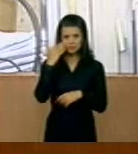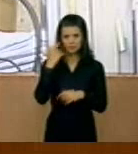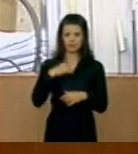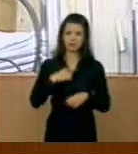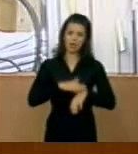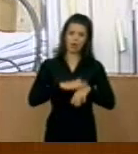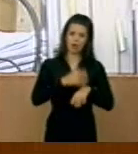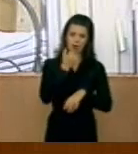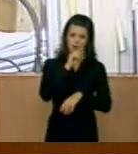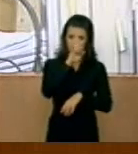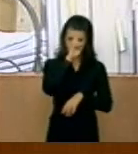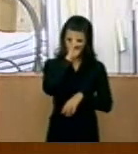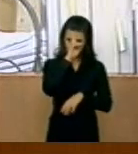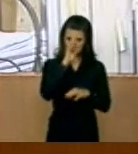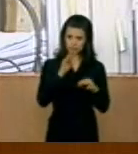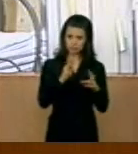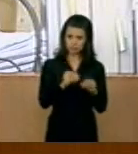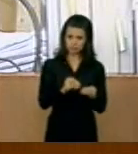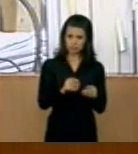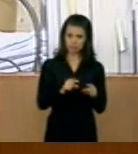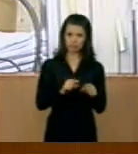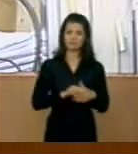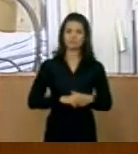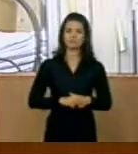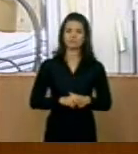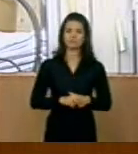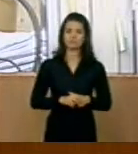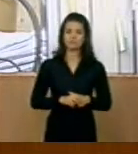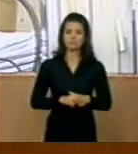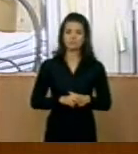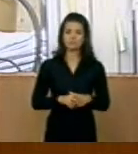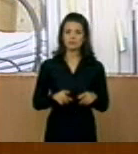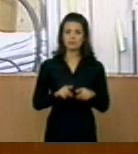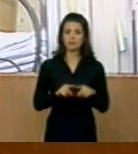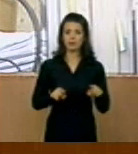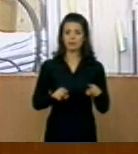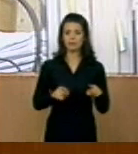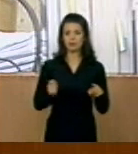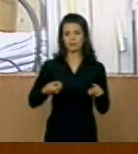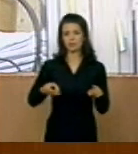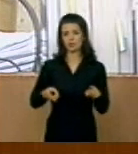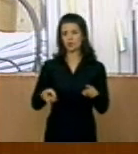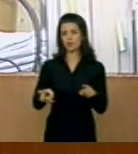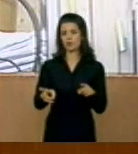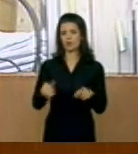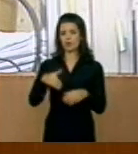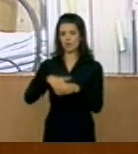de almoço integral, porém sem interrupção do voto do ministro Alexandre, que é o